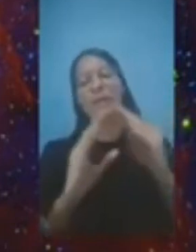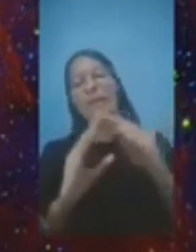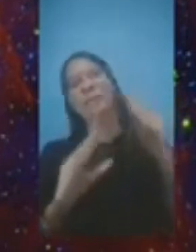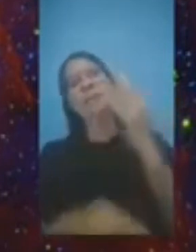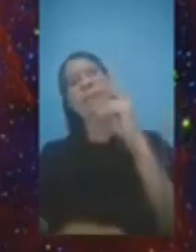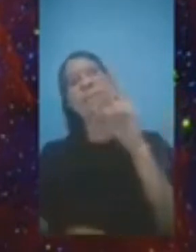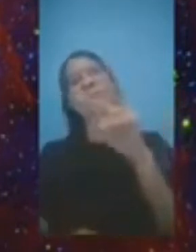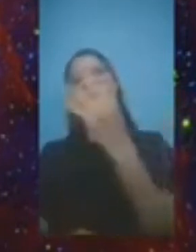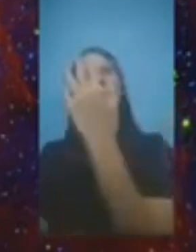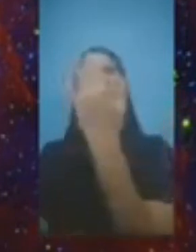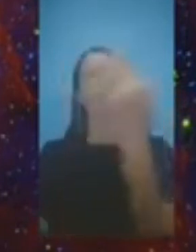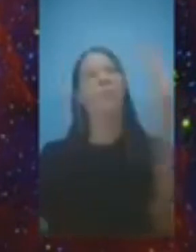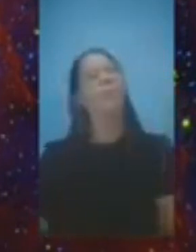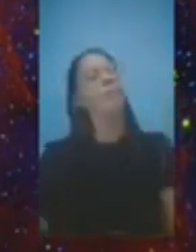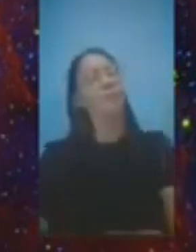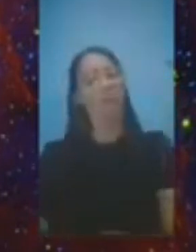Agora eu fico